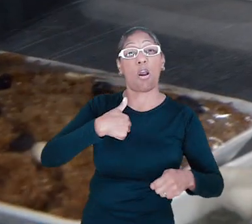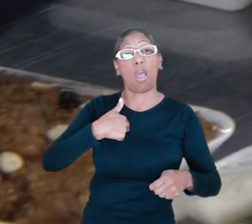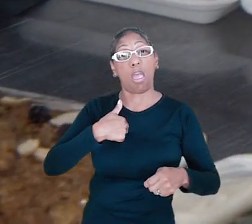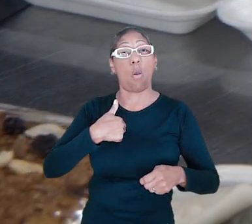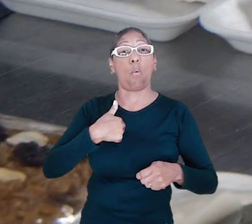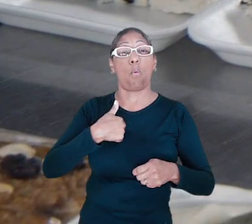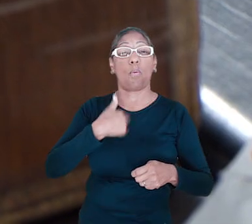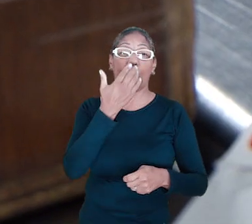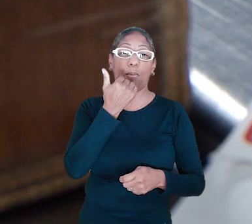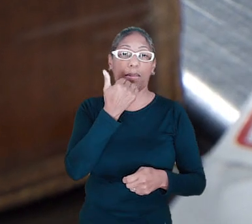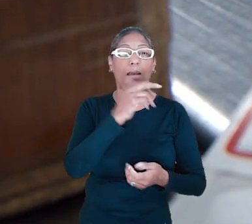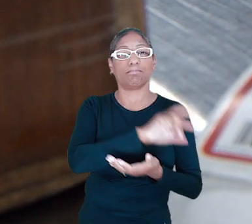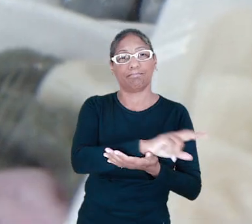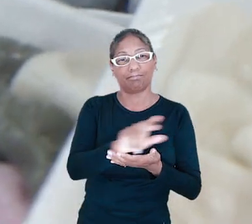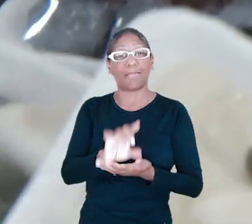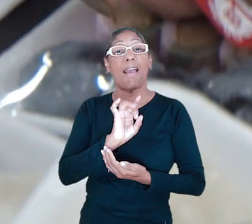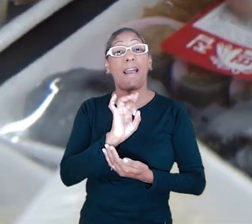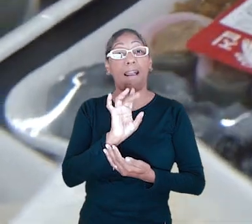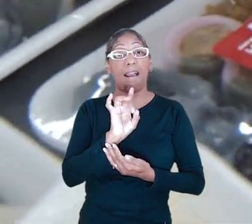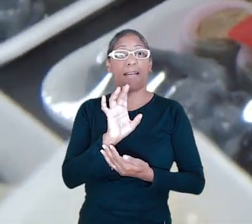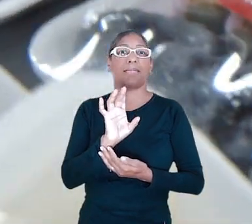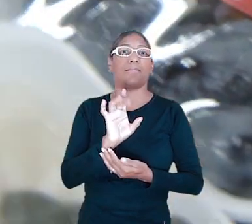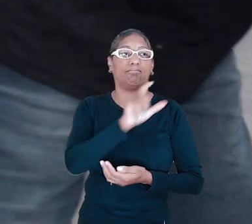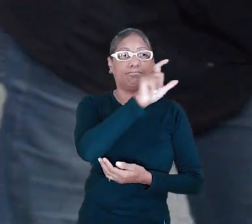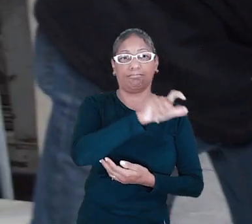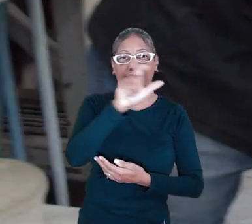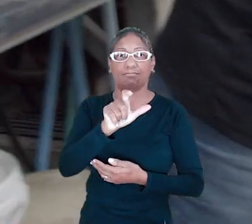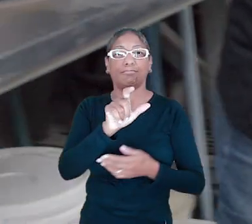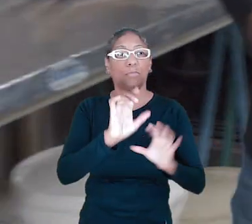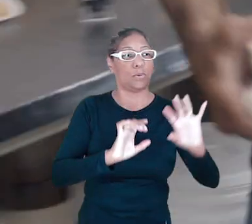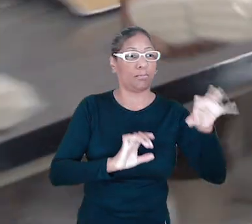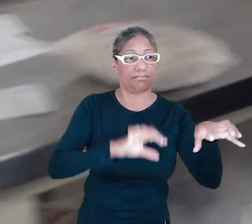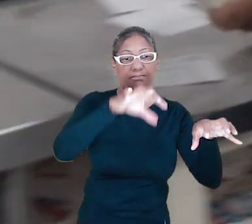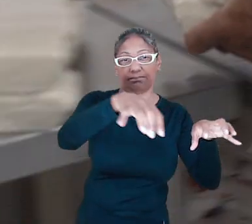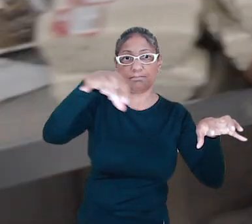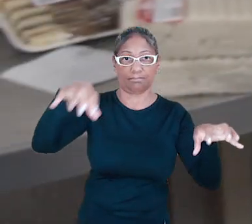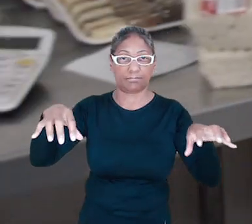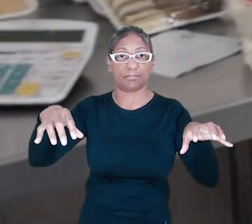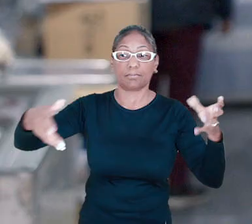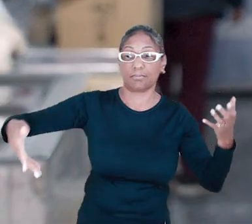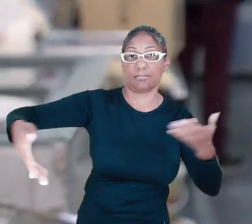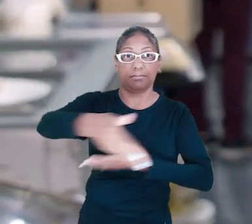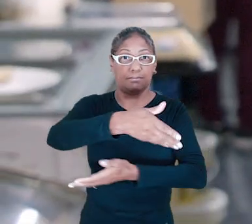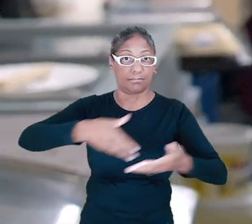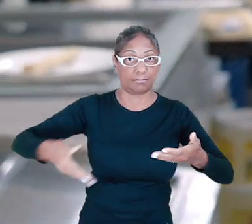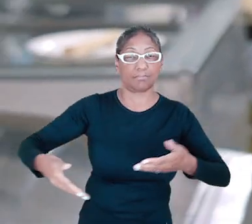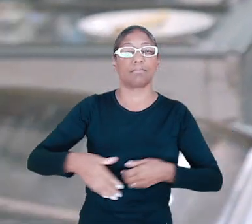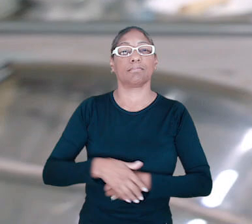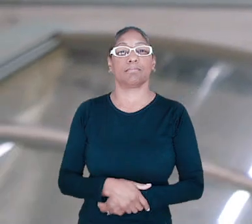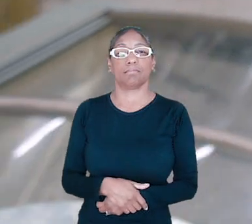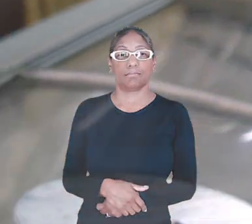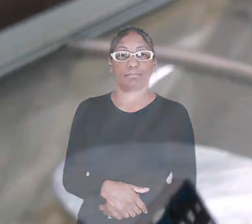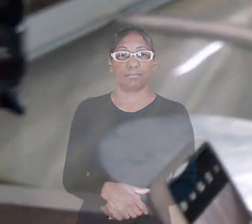eu fiz gastronomia. Então cada uma fica numa parte que a gente acaba ajudando um ao outro, né? Pô, aqui, ó.